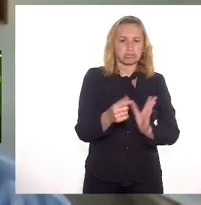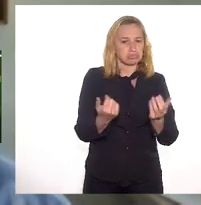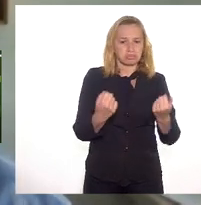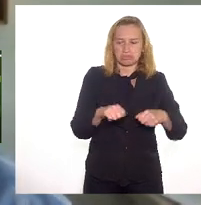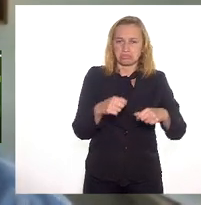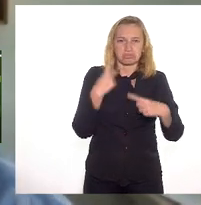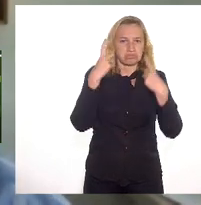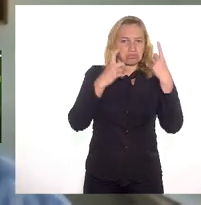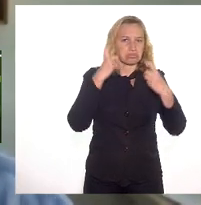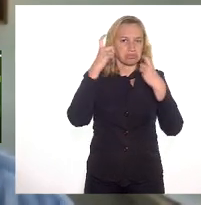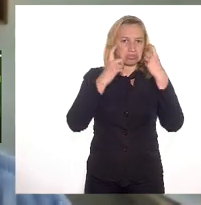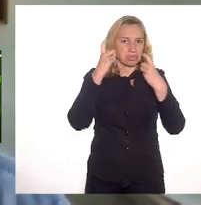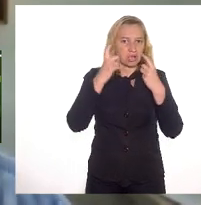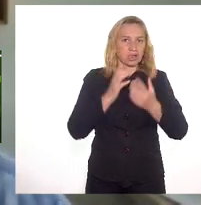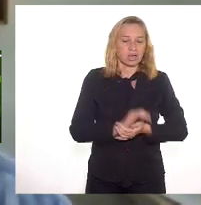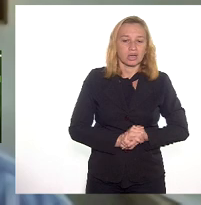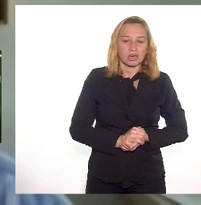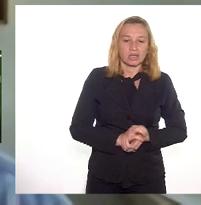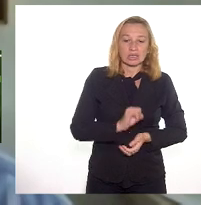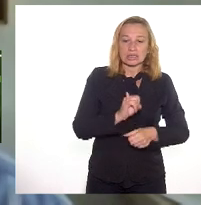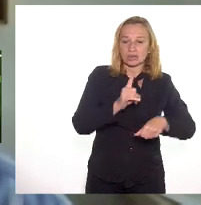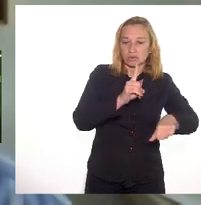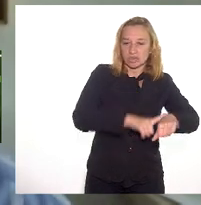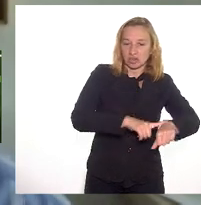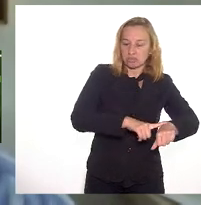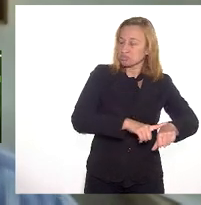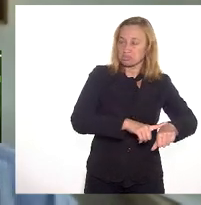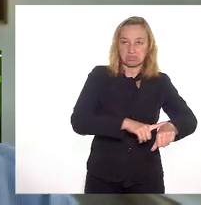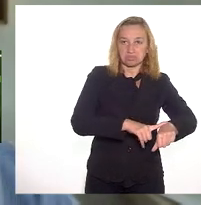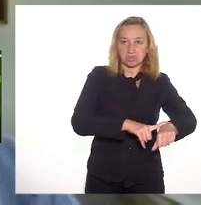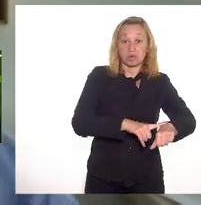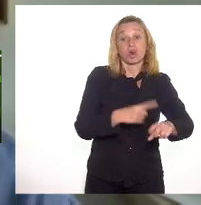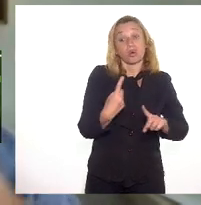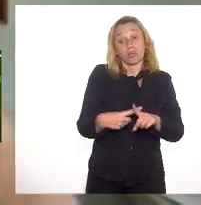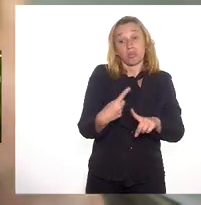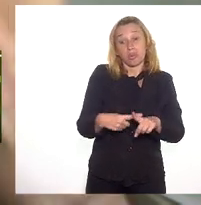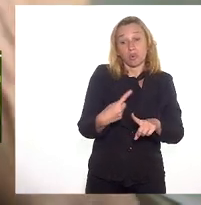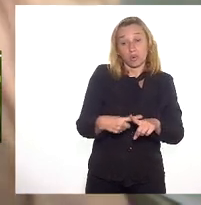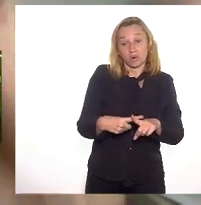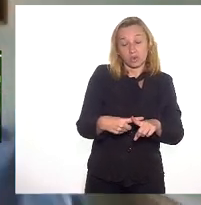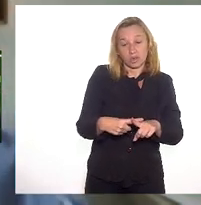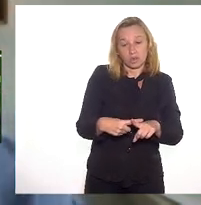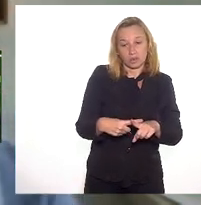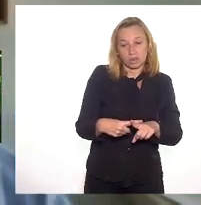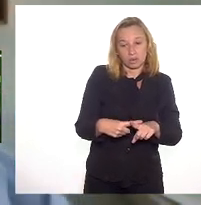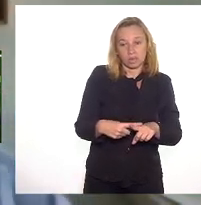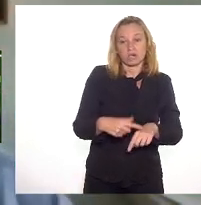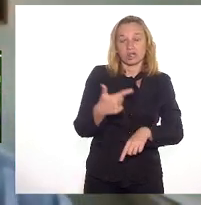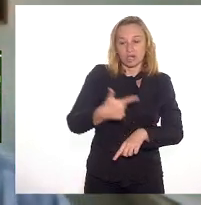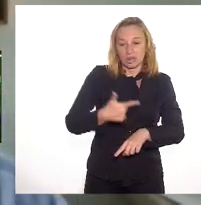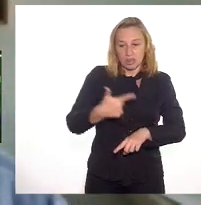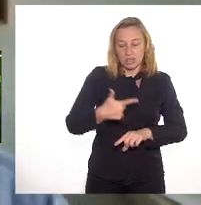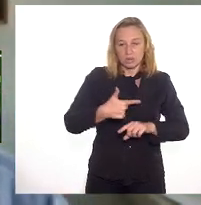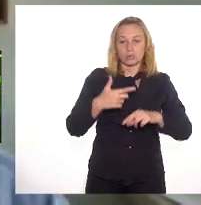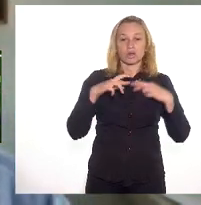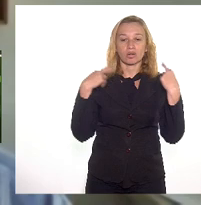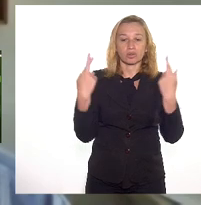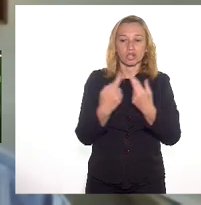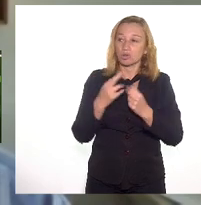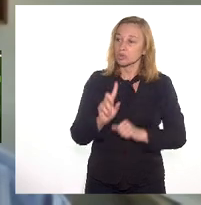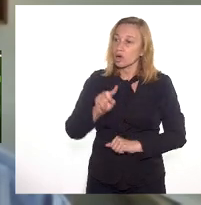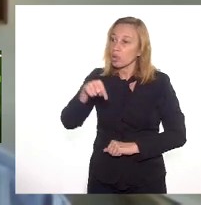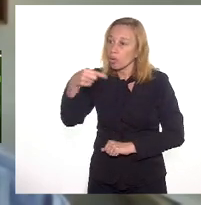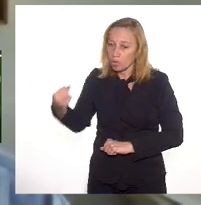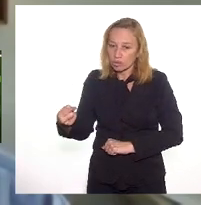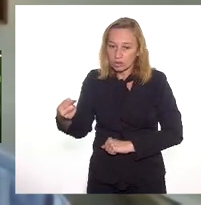se preocupar se o tempo não der, porque desdobraremos numa segunda oitiva na